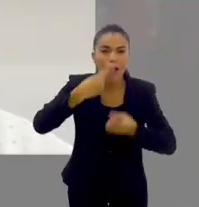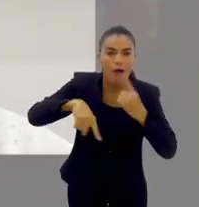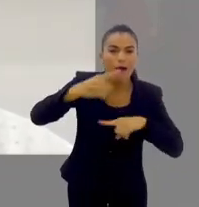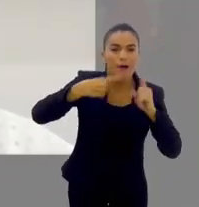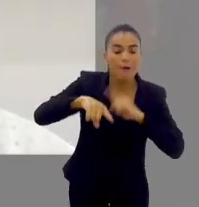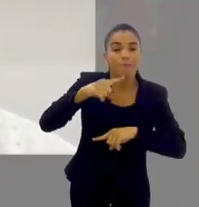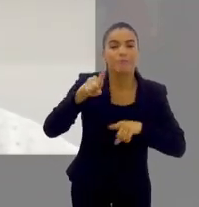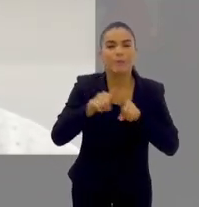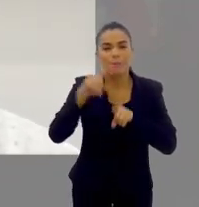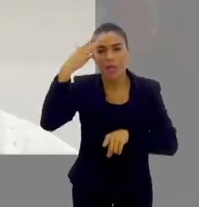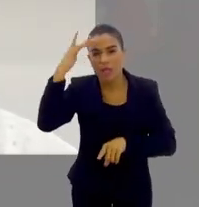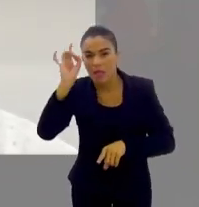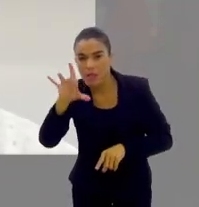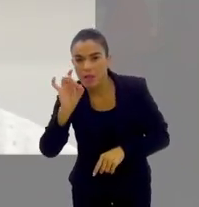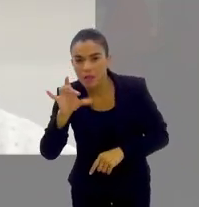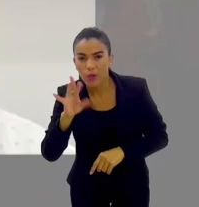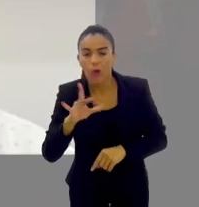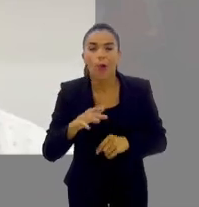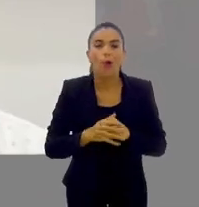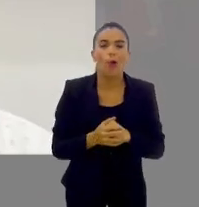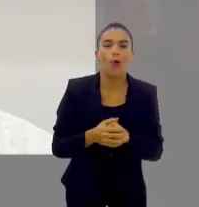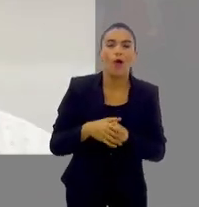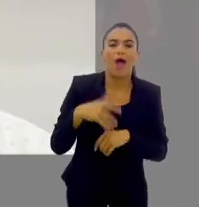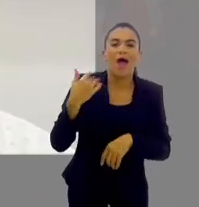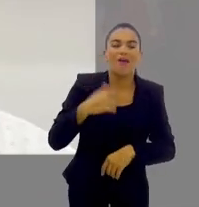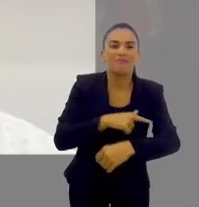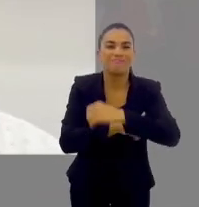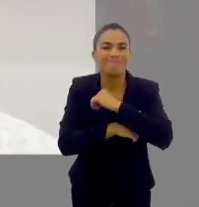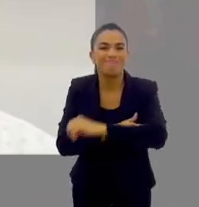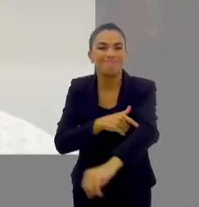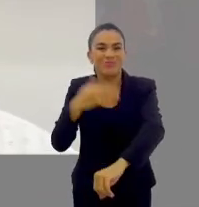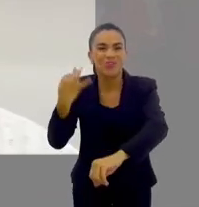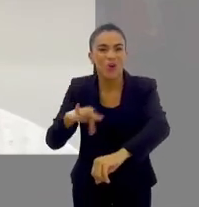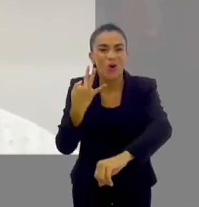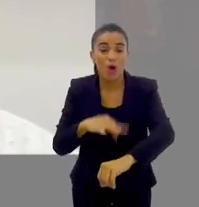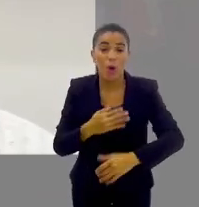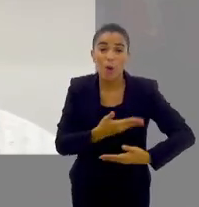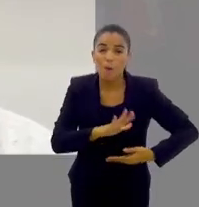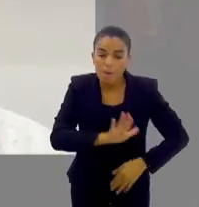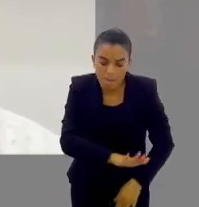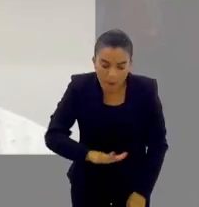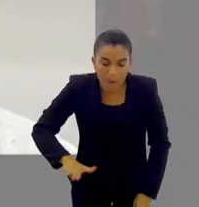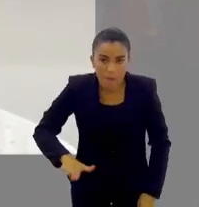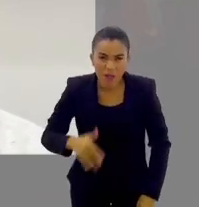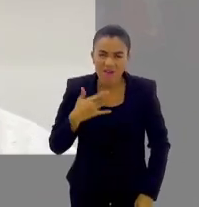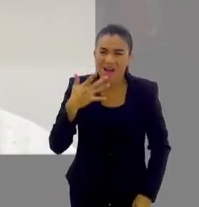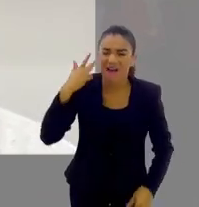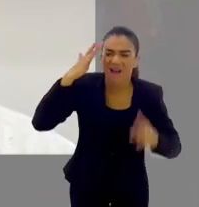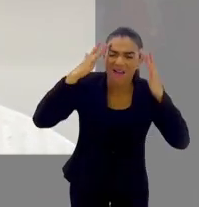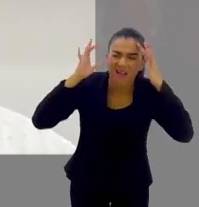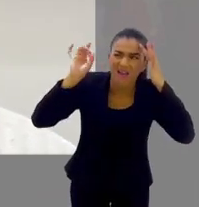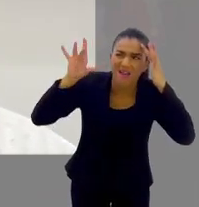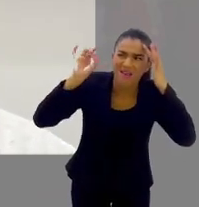retroorbitária, cefaleia, mialgia, artralgia. As crianças pequenas, lógico, não vão